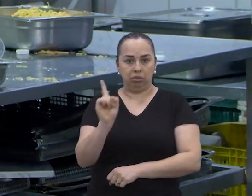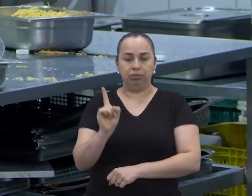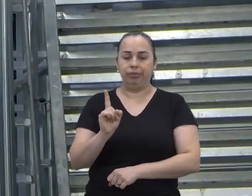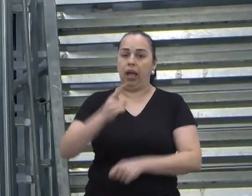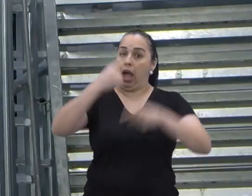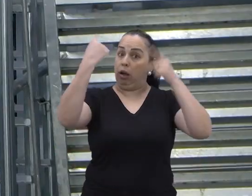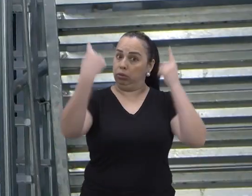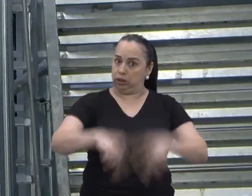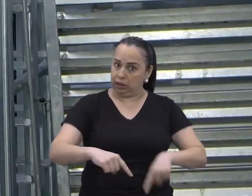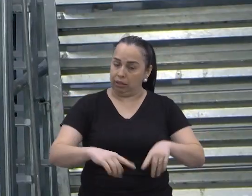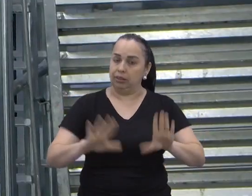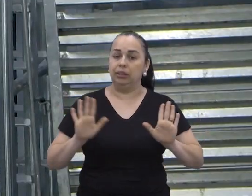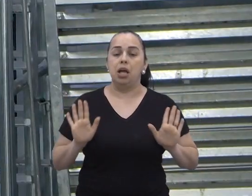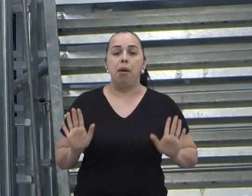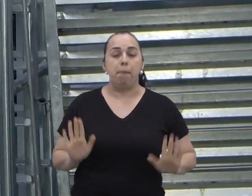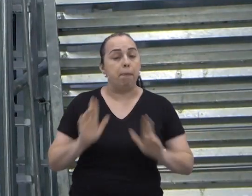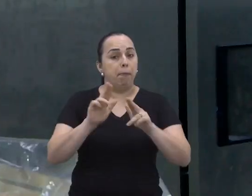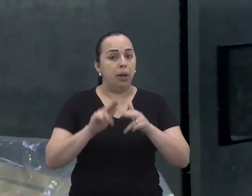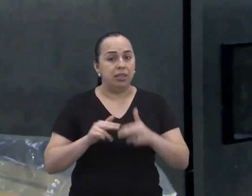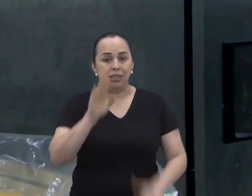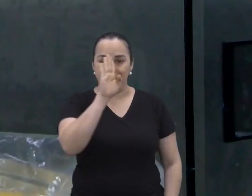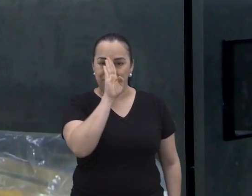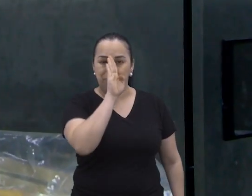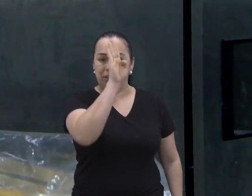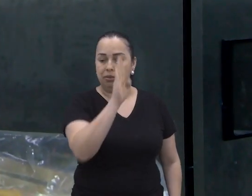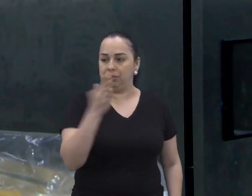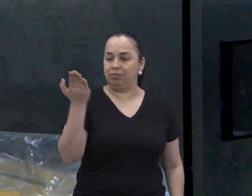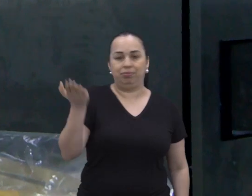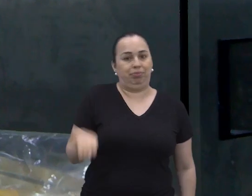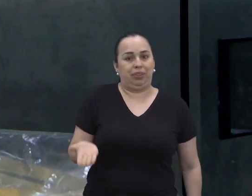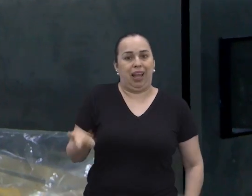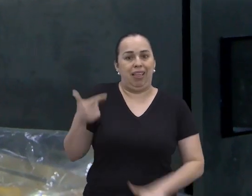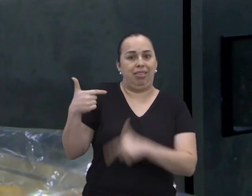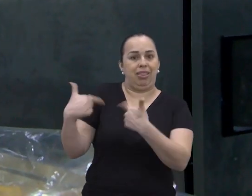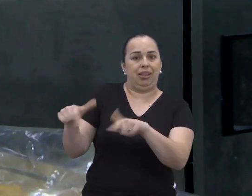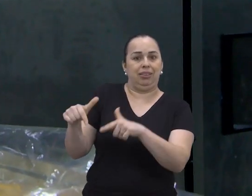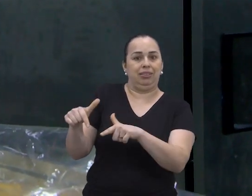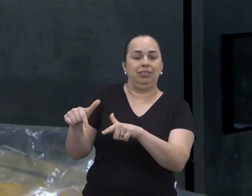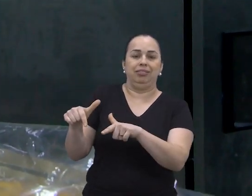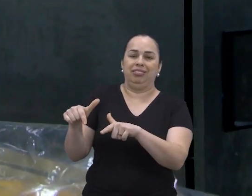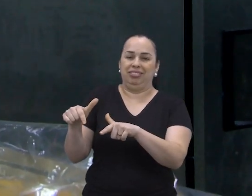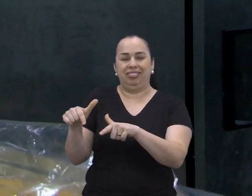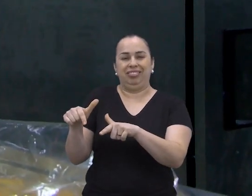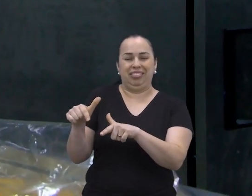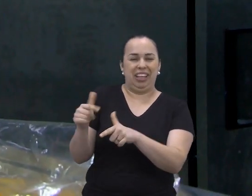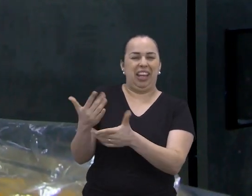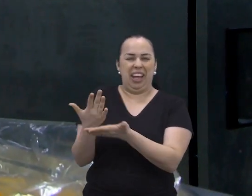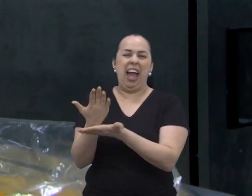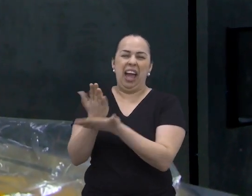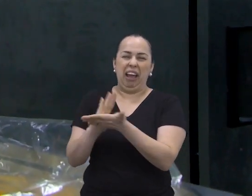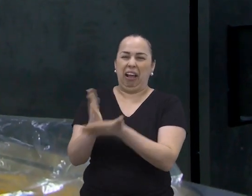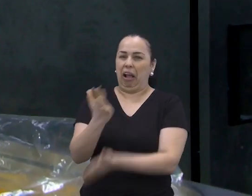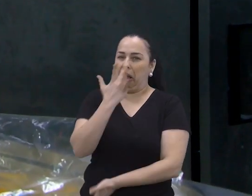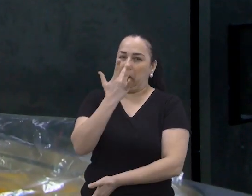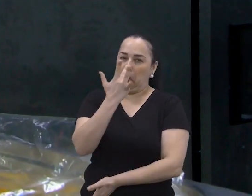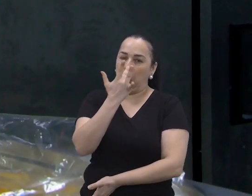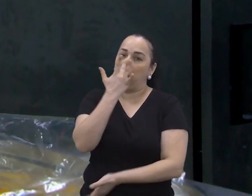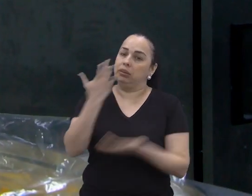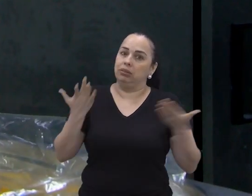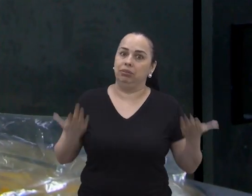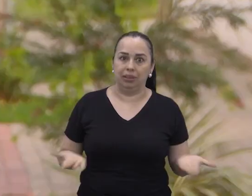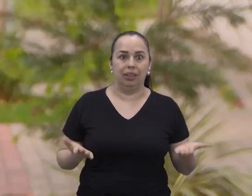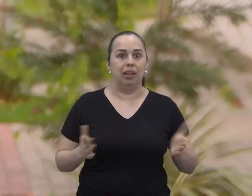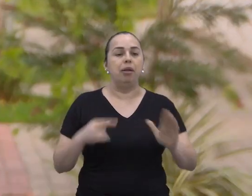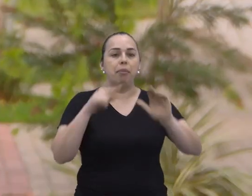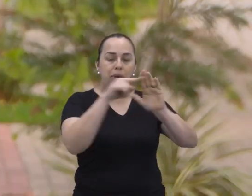dão bem pode ser um desafio, principalmente quando o colega de serviço é um tanto